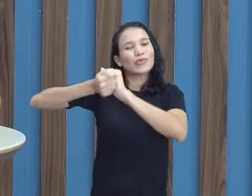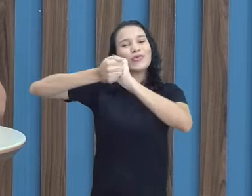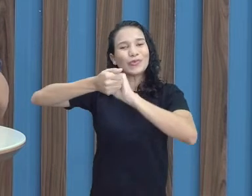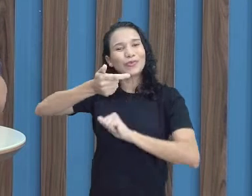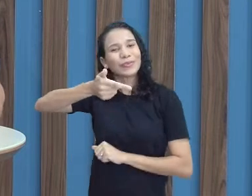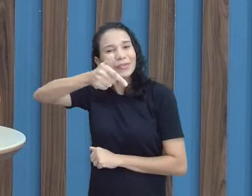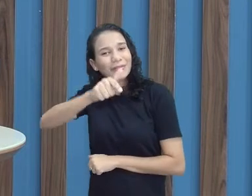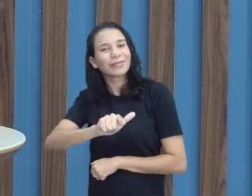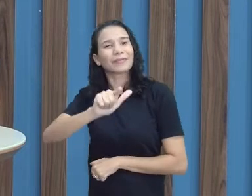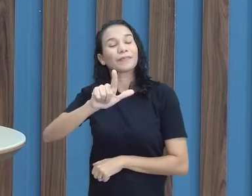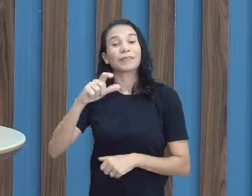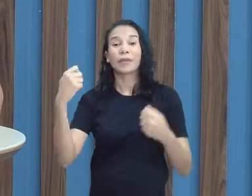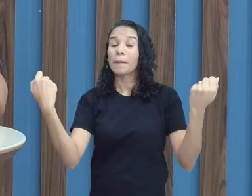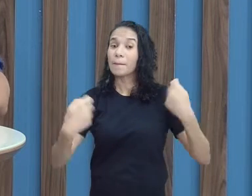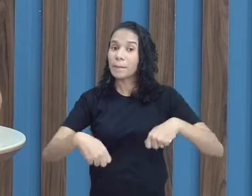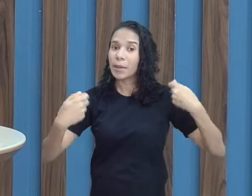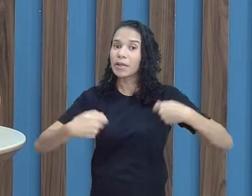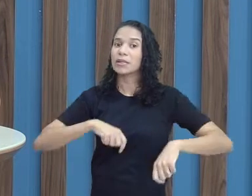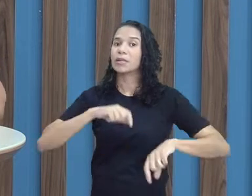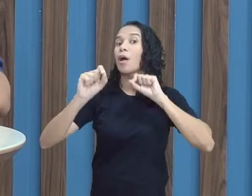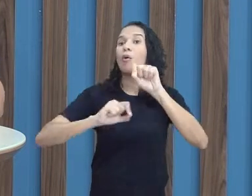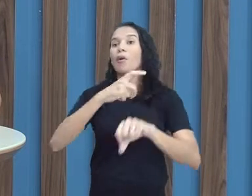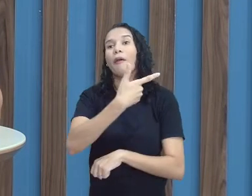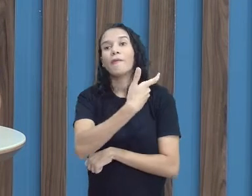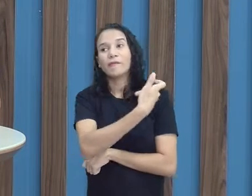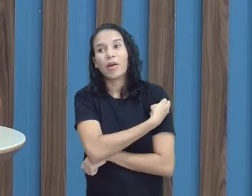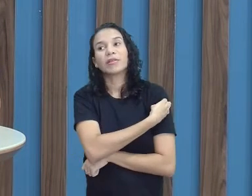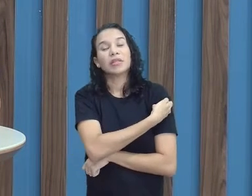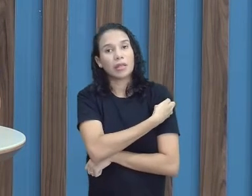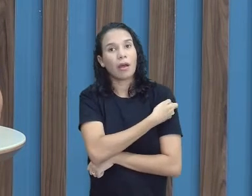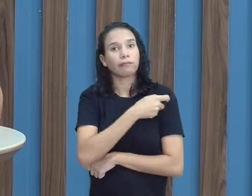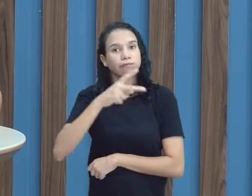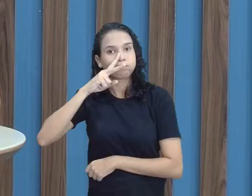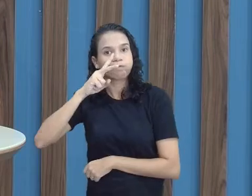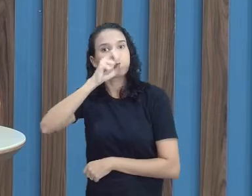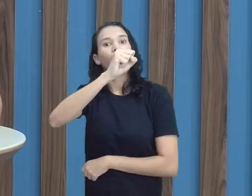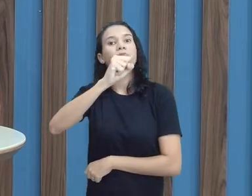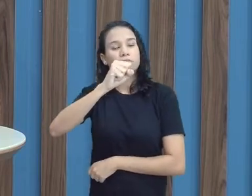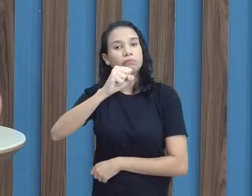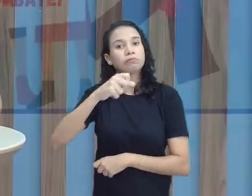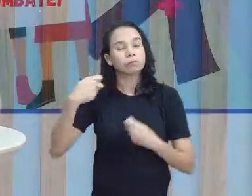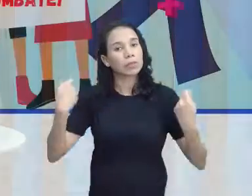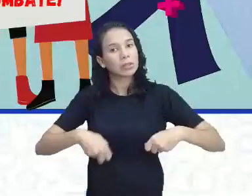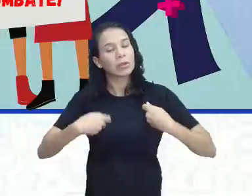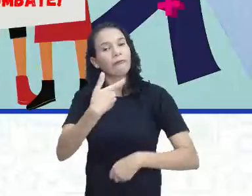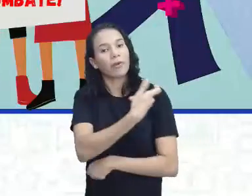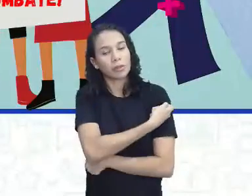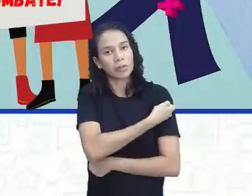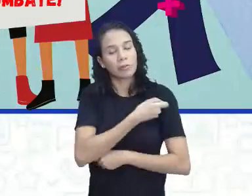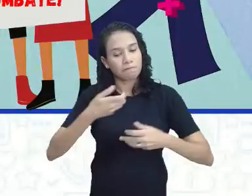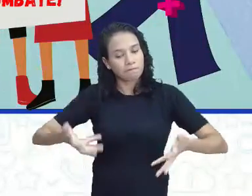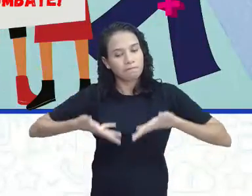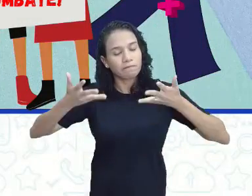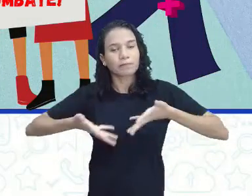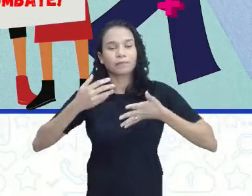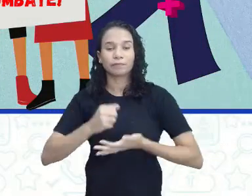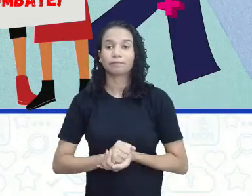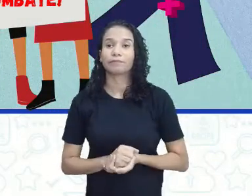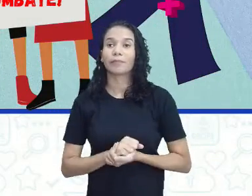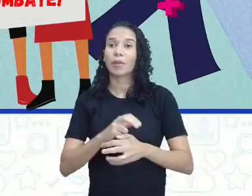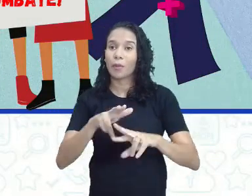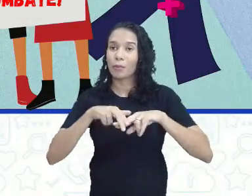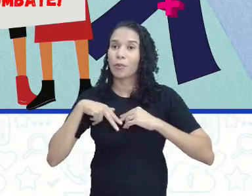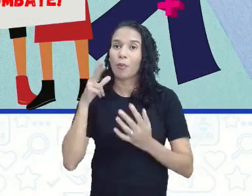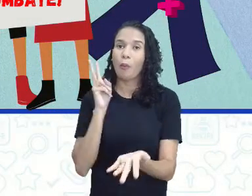né? Mas é preciso que a vacina seja intensificada. Muito, muito importante isso, tá ok? E